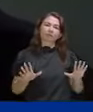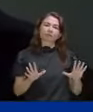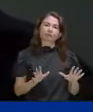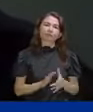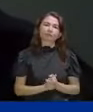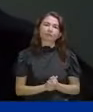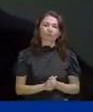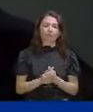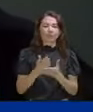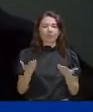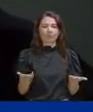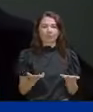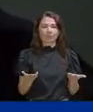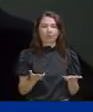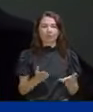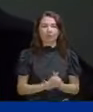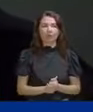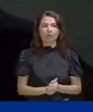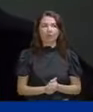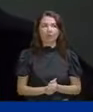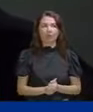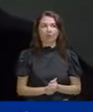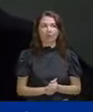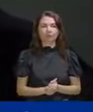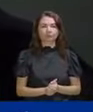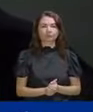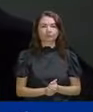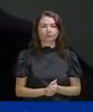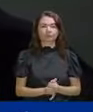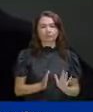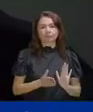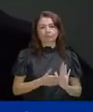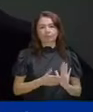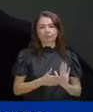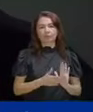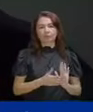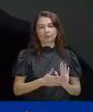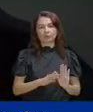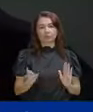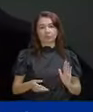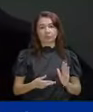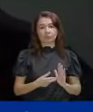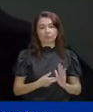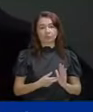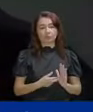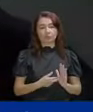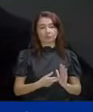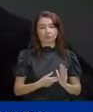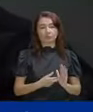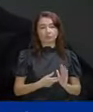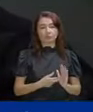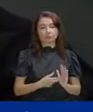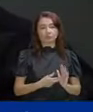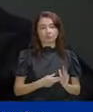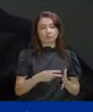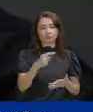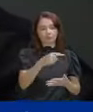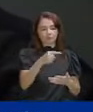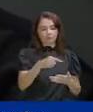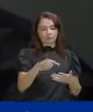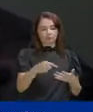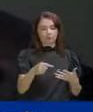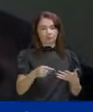a questão e apresento a proposição de que a relatoria fique com um dos quatro